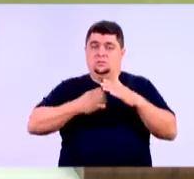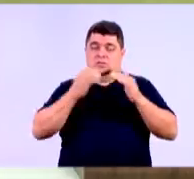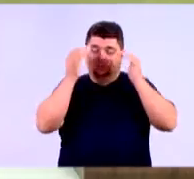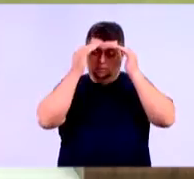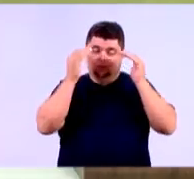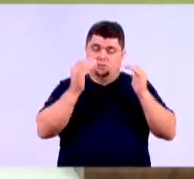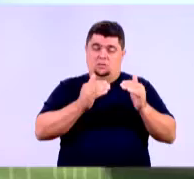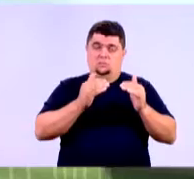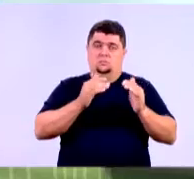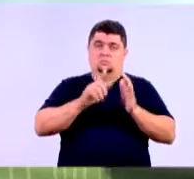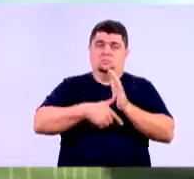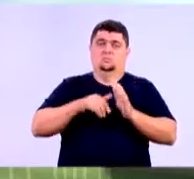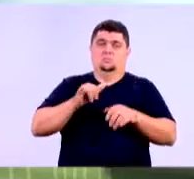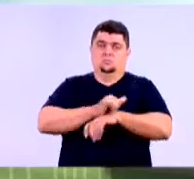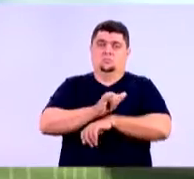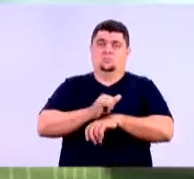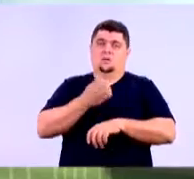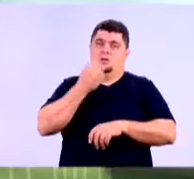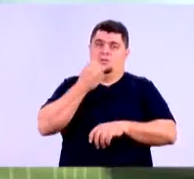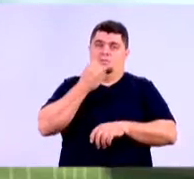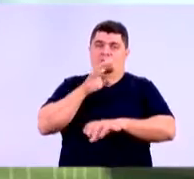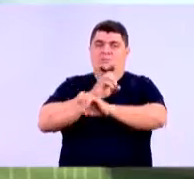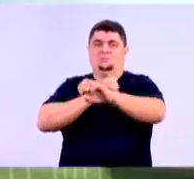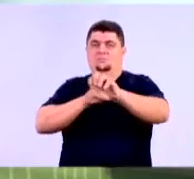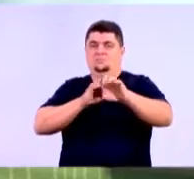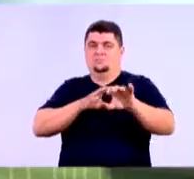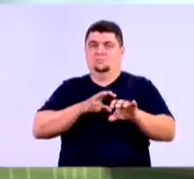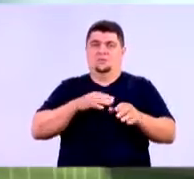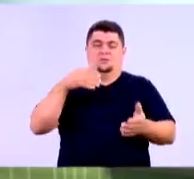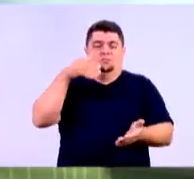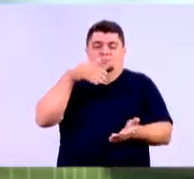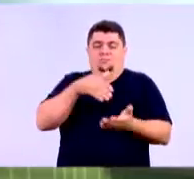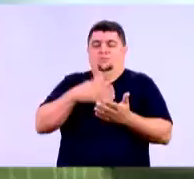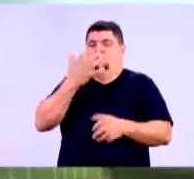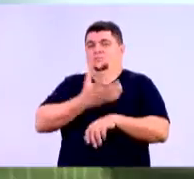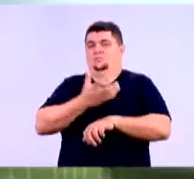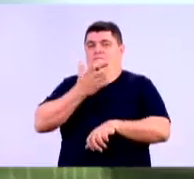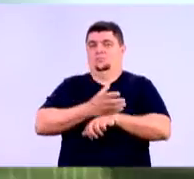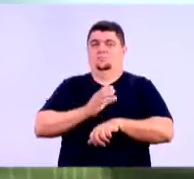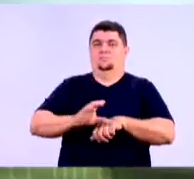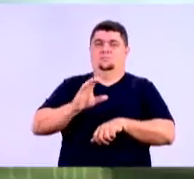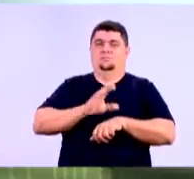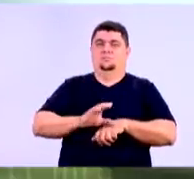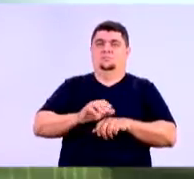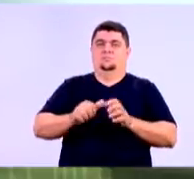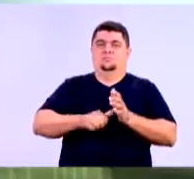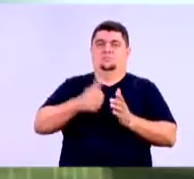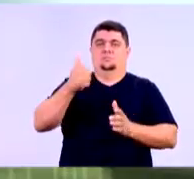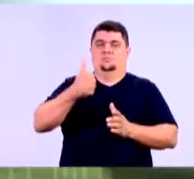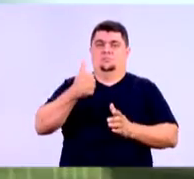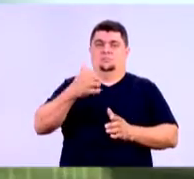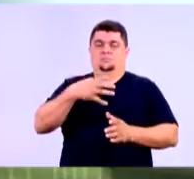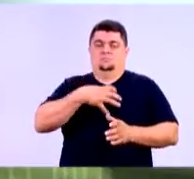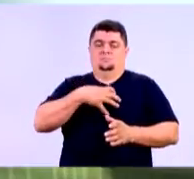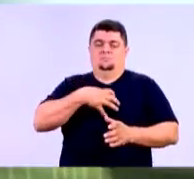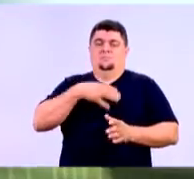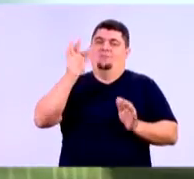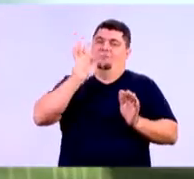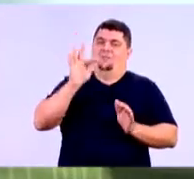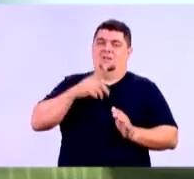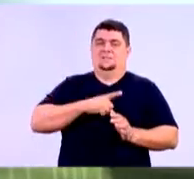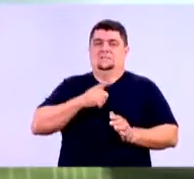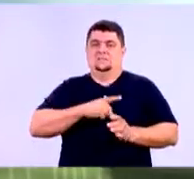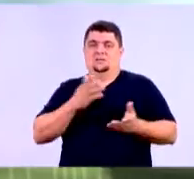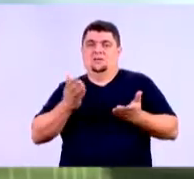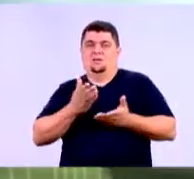calculado. Gente, é muito prazeroso estar aqui lecionando para vocês a última disciplina do nosso curso. Primeiramente porque eu me sinto muito feliz de estar participando desse